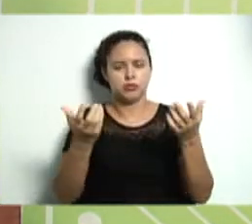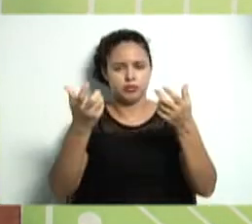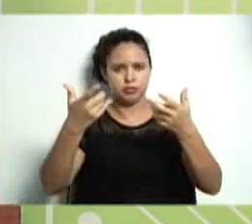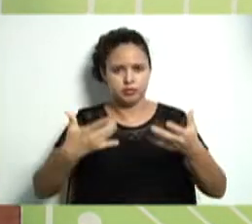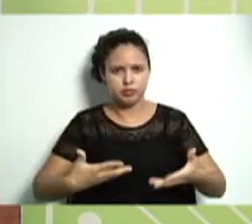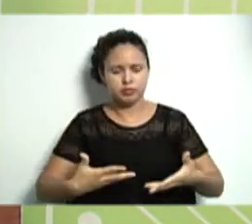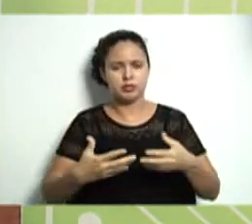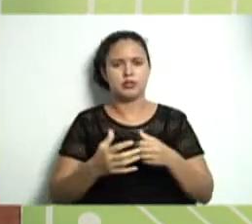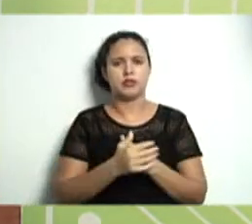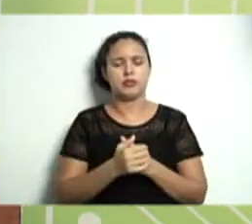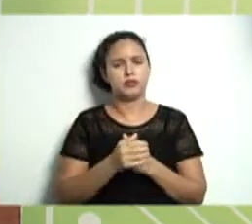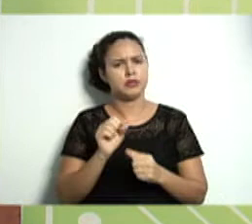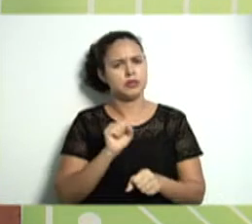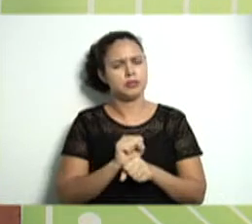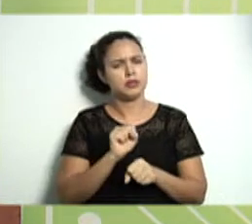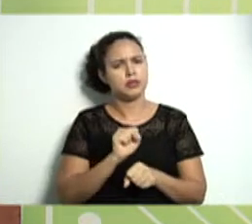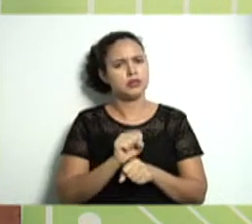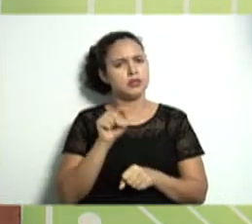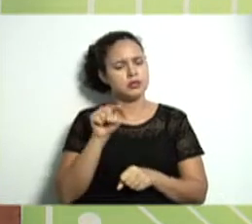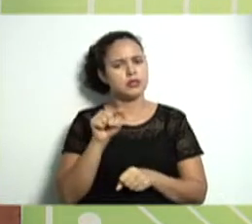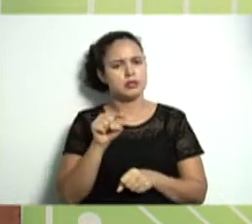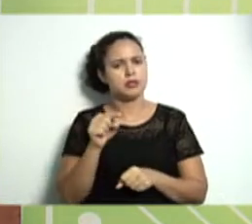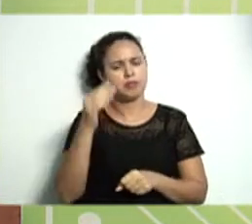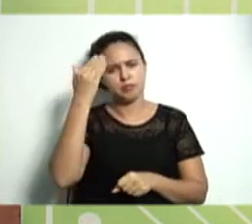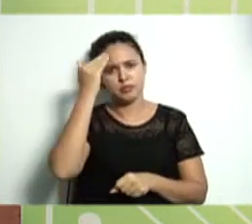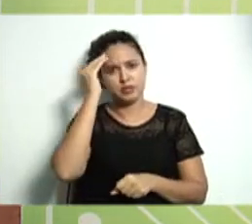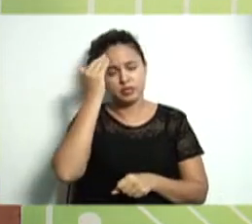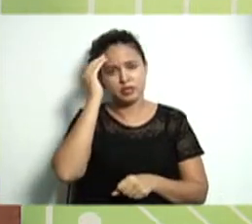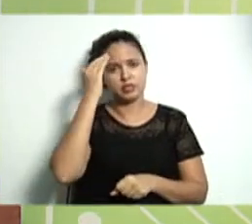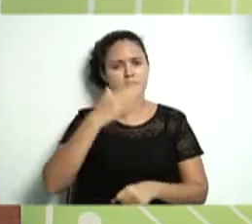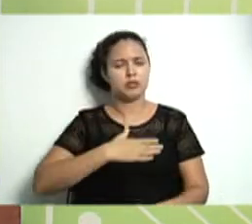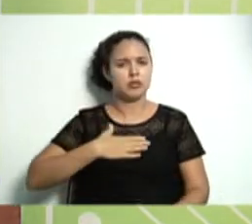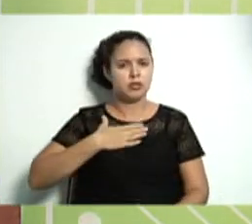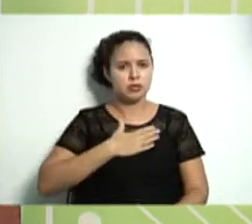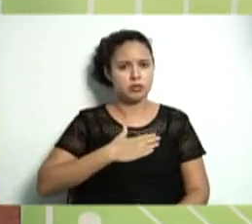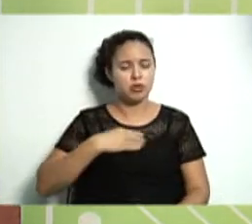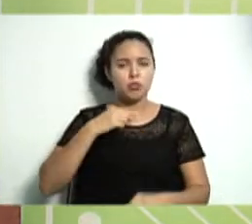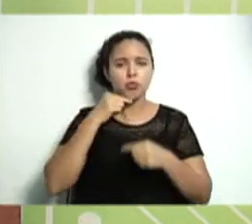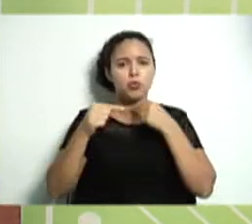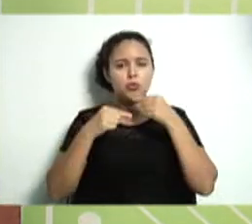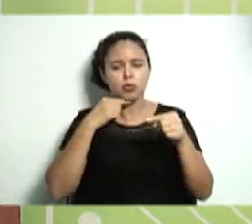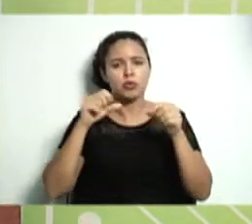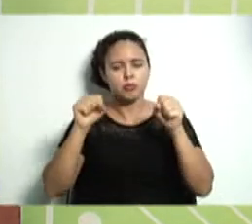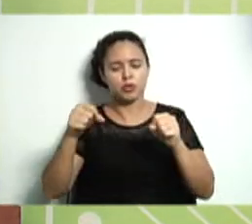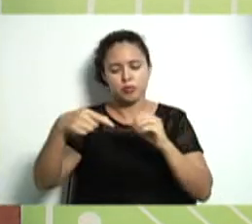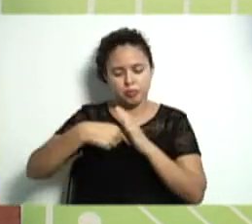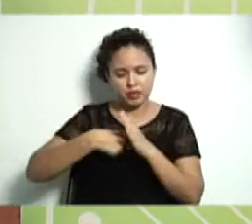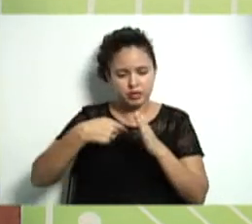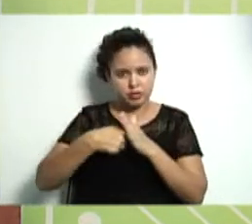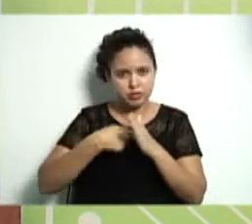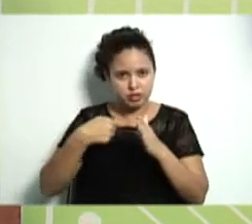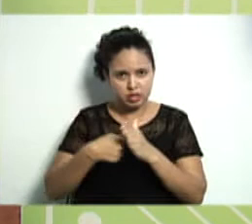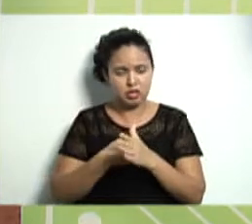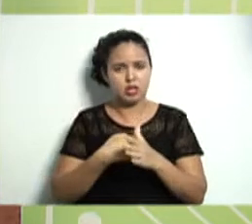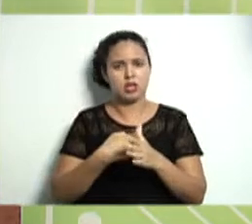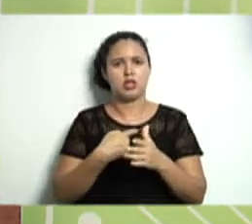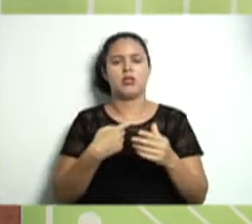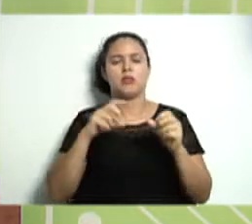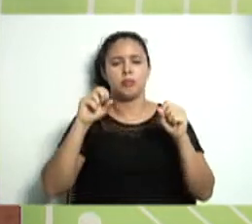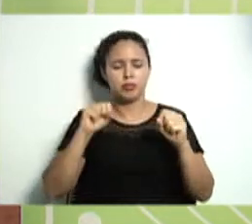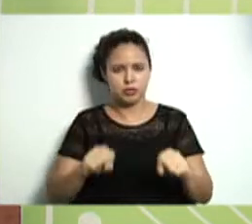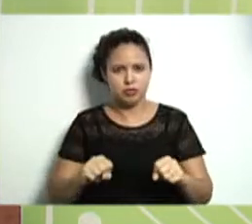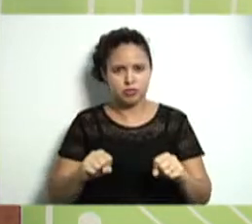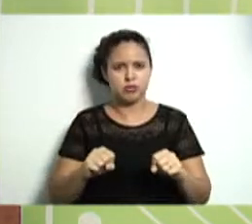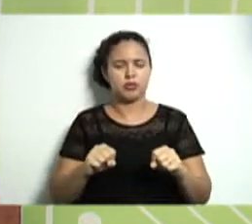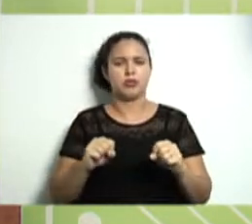hoje. Espero que vocês tenham podido compreender isso. Mandem as dúvidas, todas as dúvidas que vocês tiverem. A